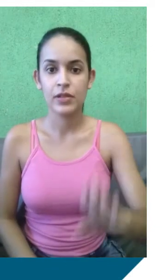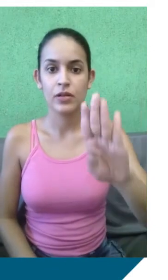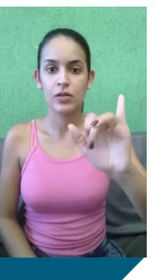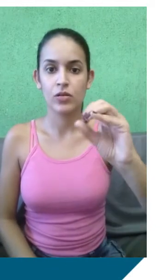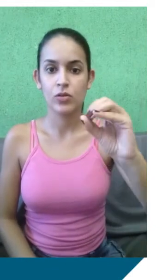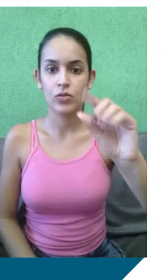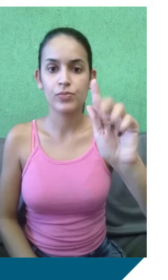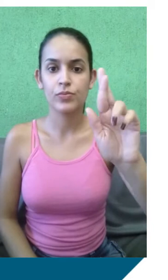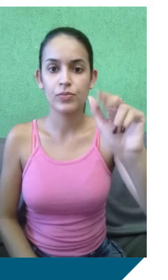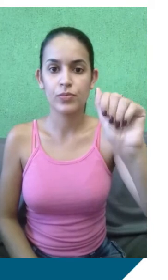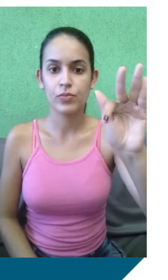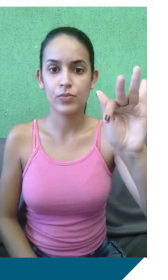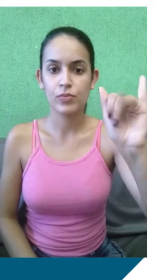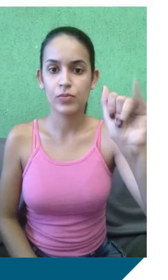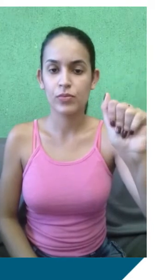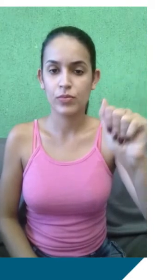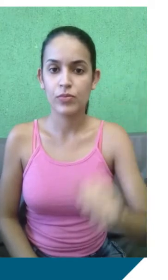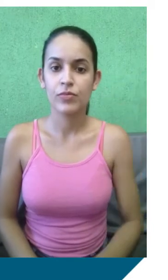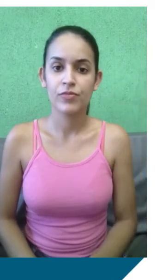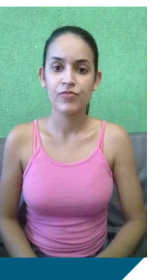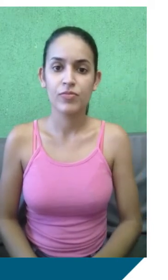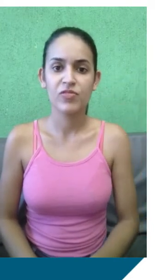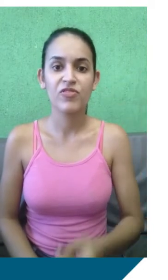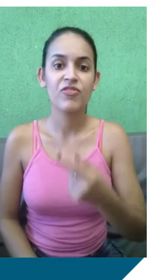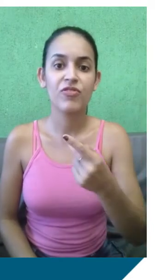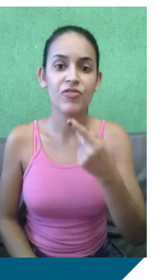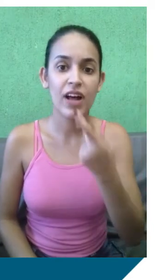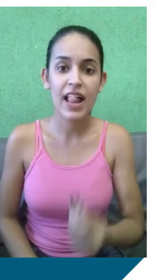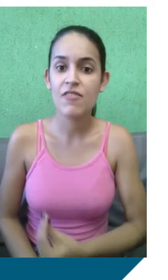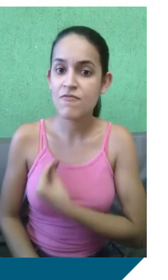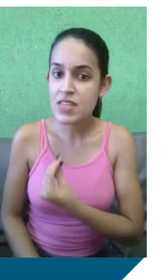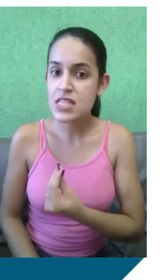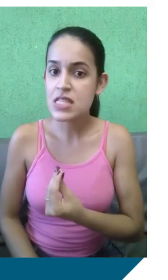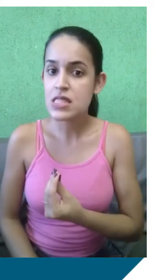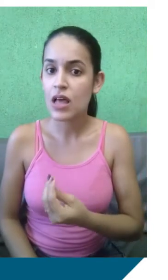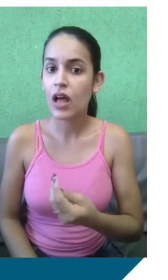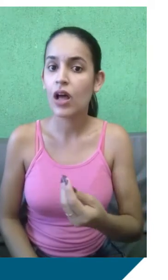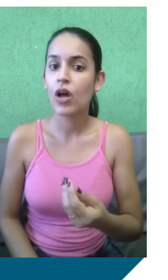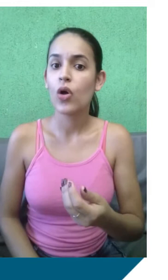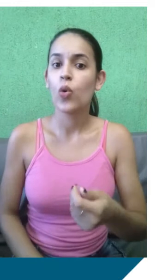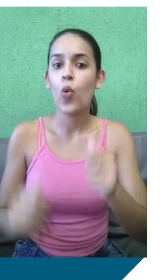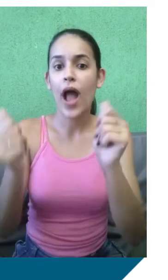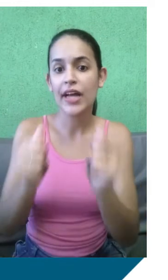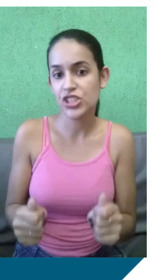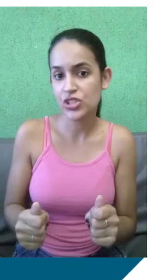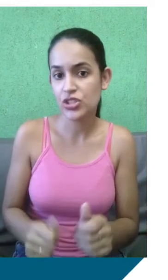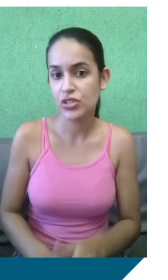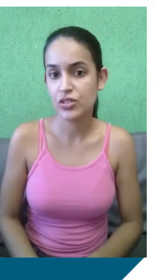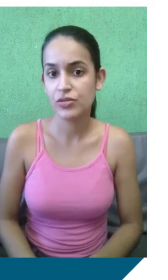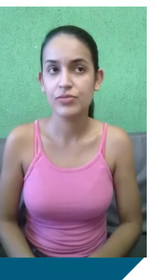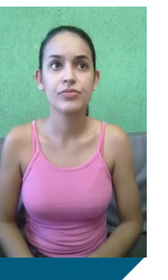fazer referência à vida da artista, B, relato, por trazer o depoimento da filha do